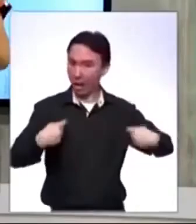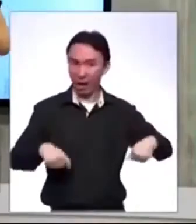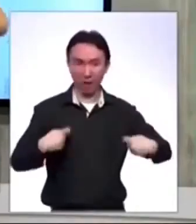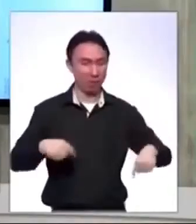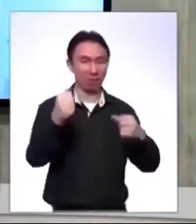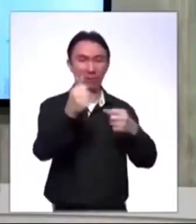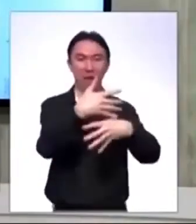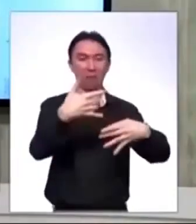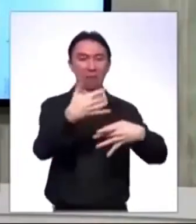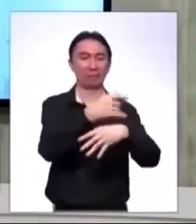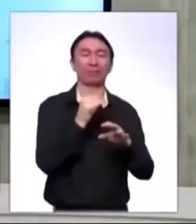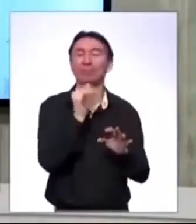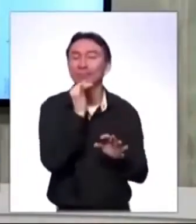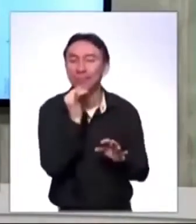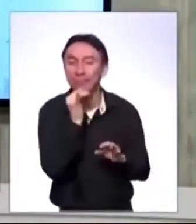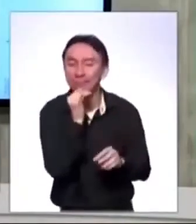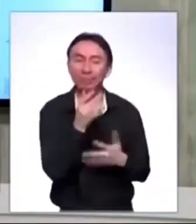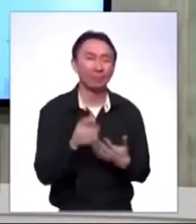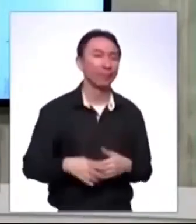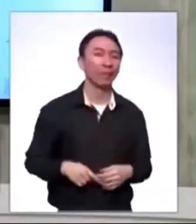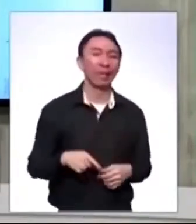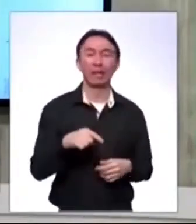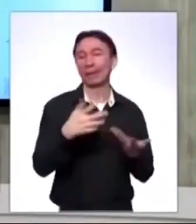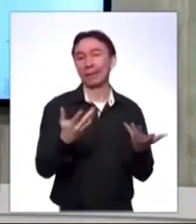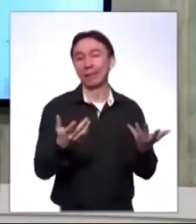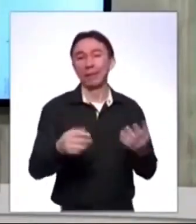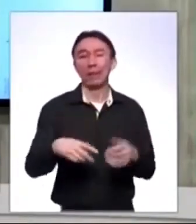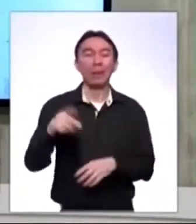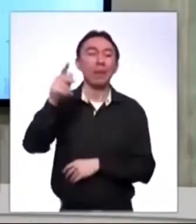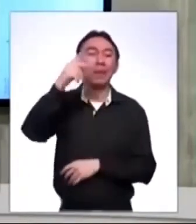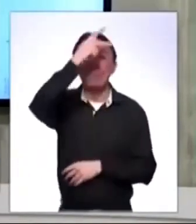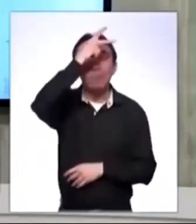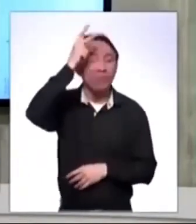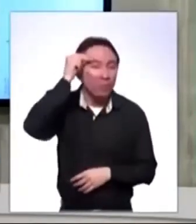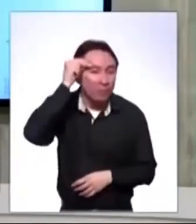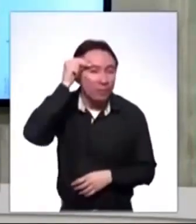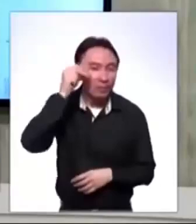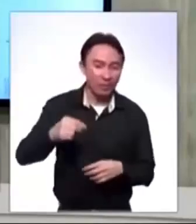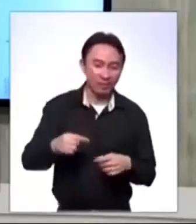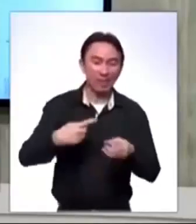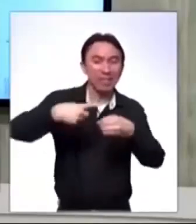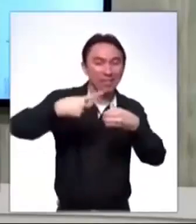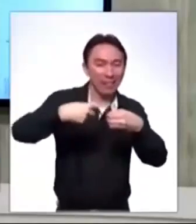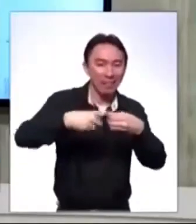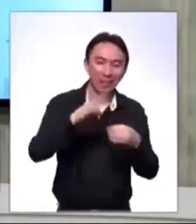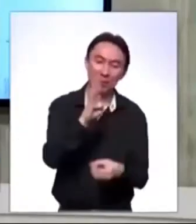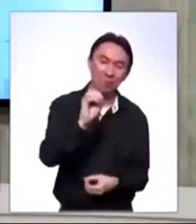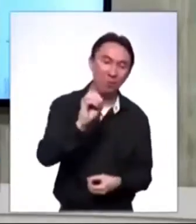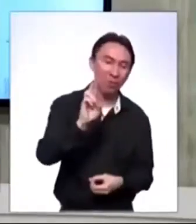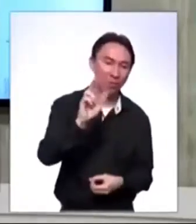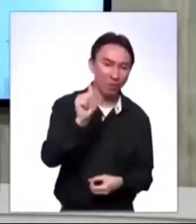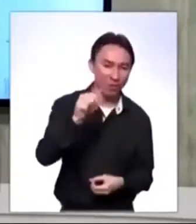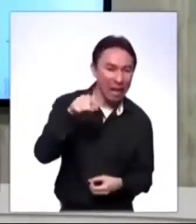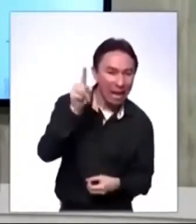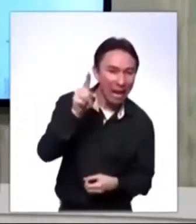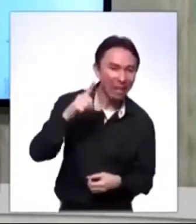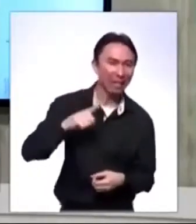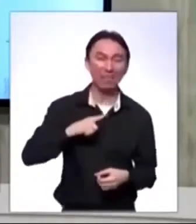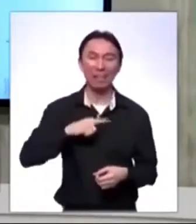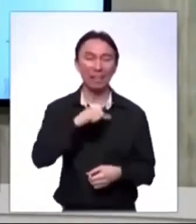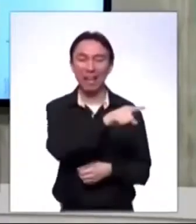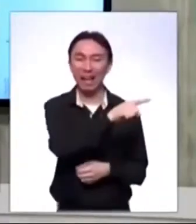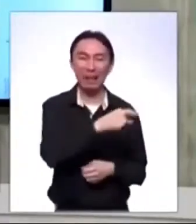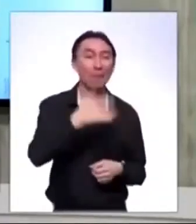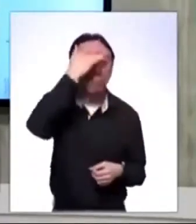O prefeito da nossa querida cidade de Borá, que tem 800 habitantes, construiu um teatro que